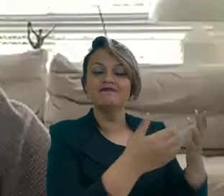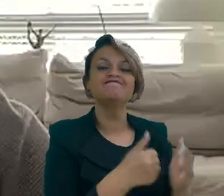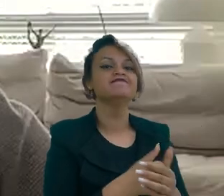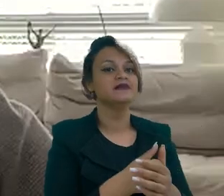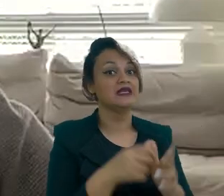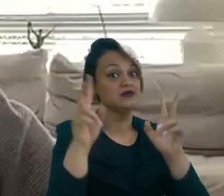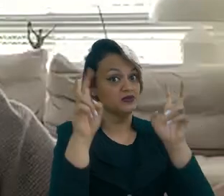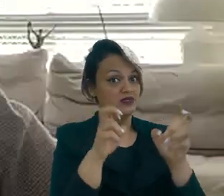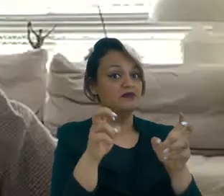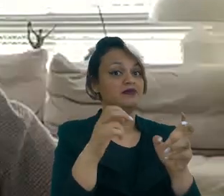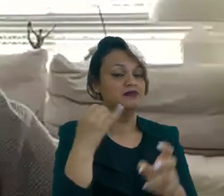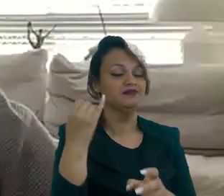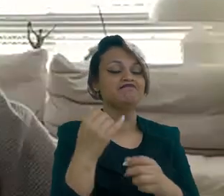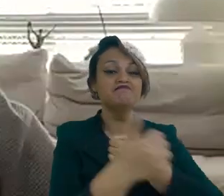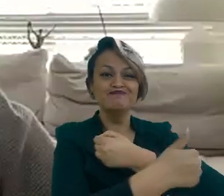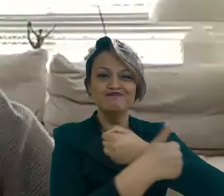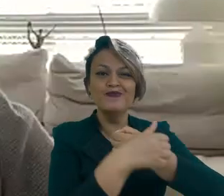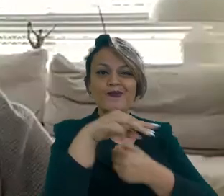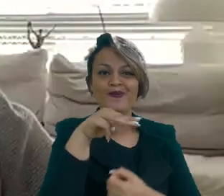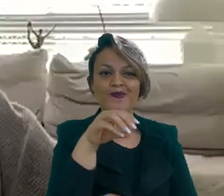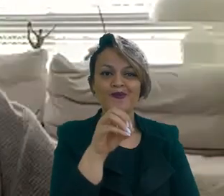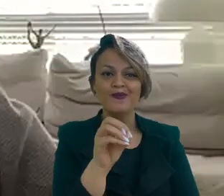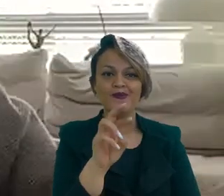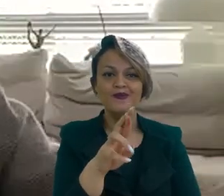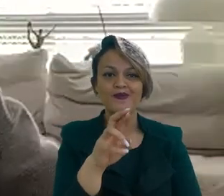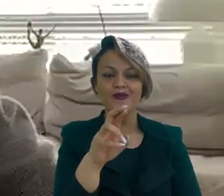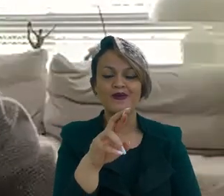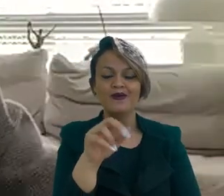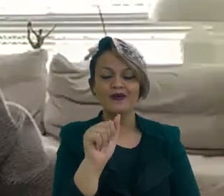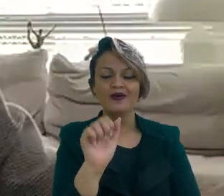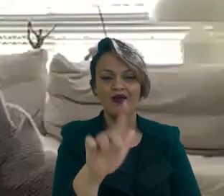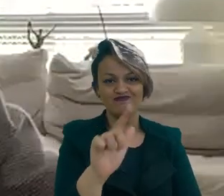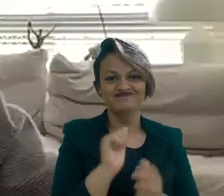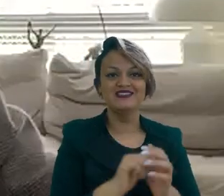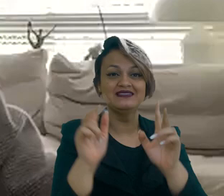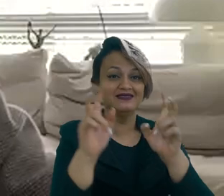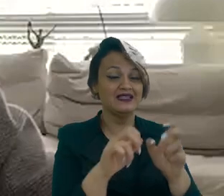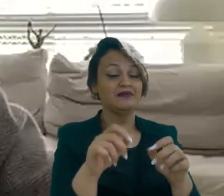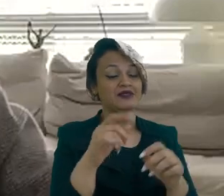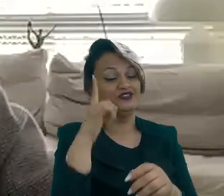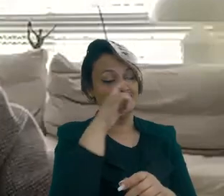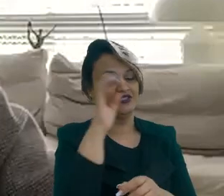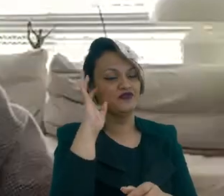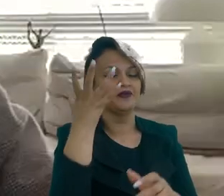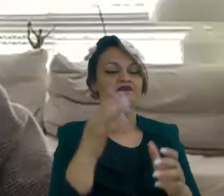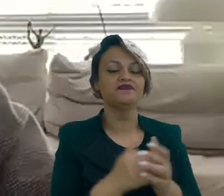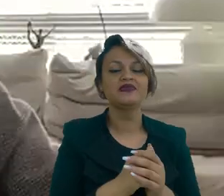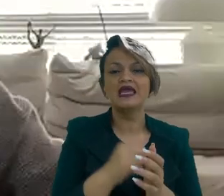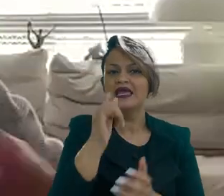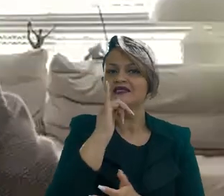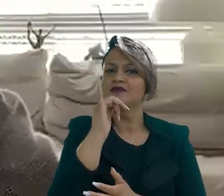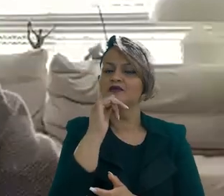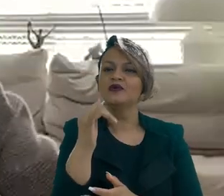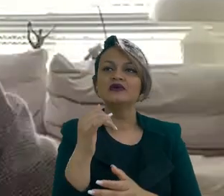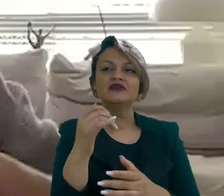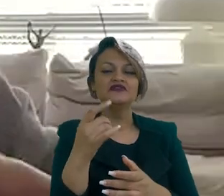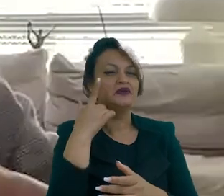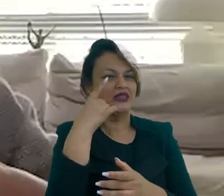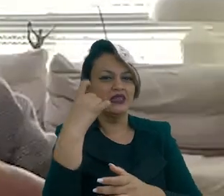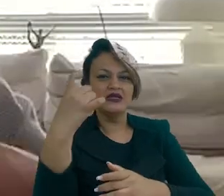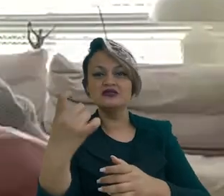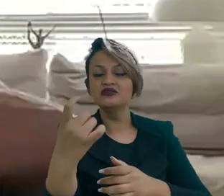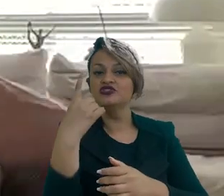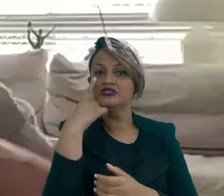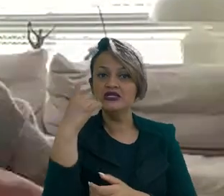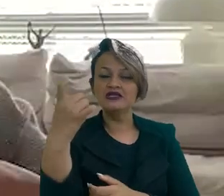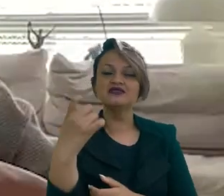Esse é um ponto muito grave que a gente tem tido muita dificuldade de por exemplo ficou uma coisa